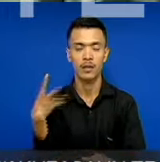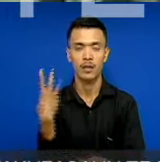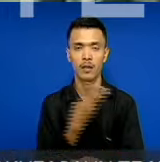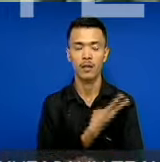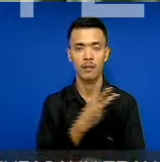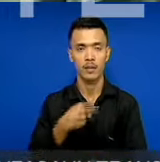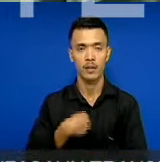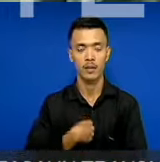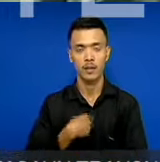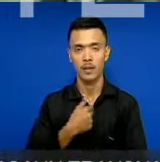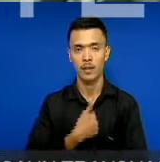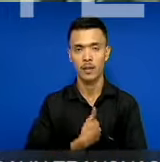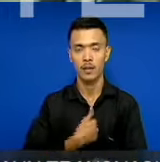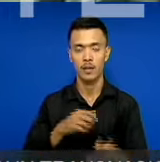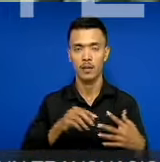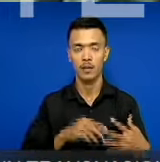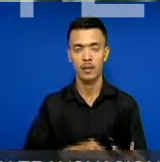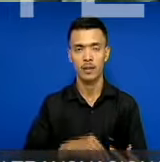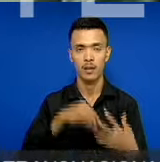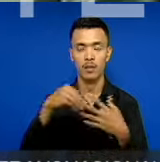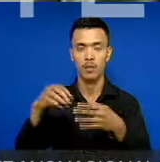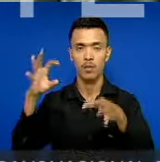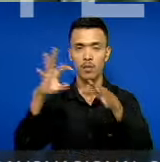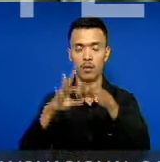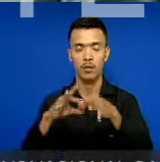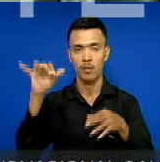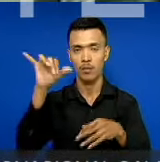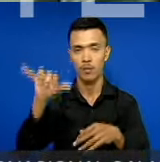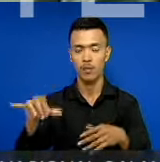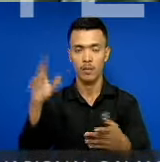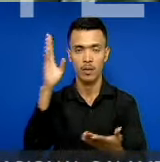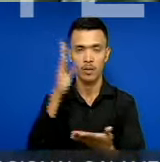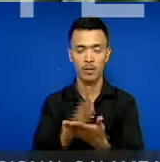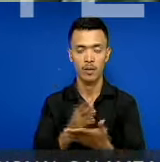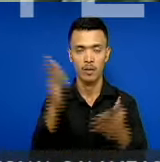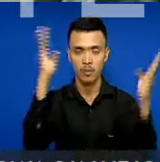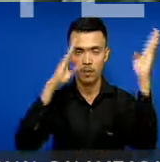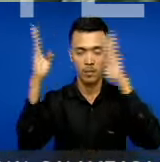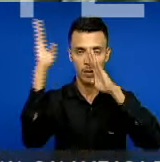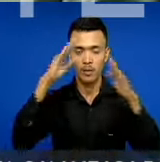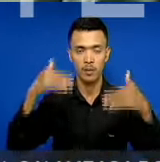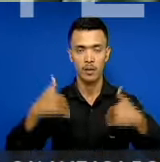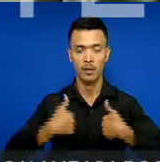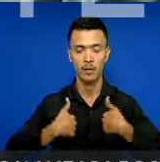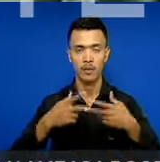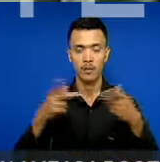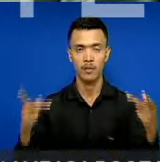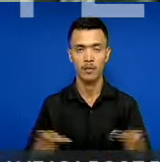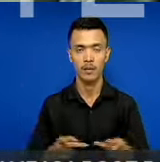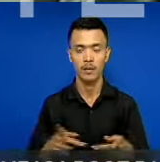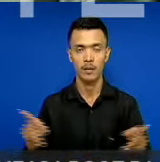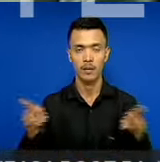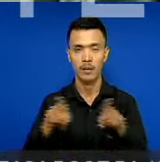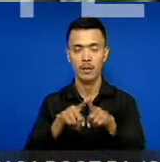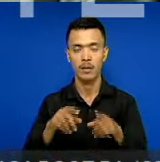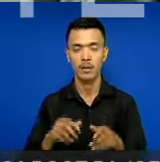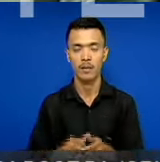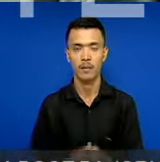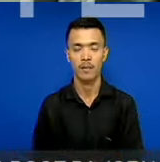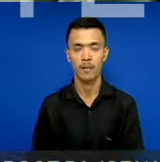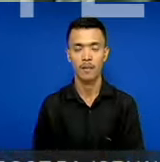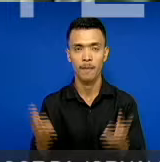a tanto liliba membro sira ne bem ka atuação ni ha teren nessa ni tateni ne instructor lubukida ne bem